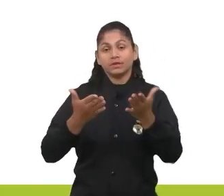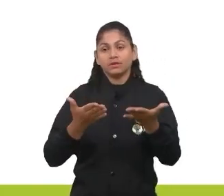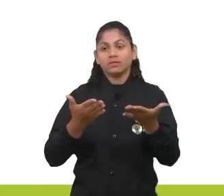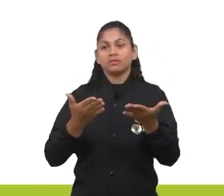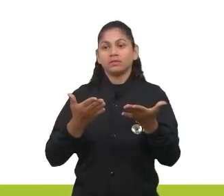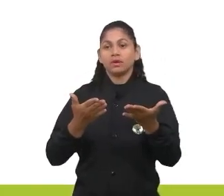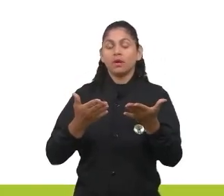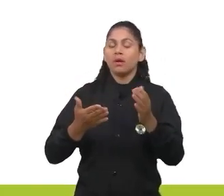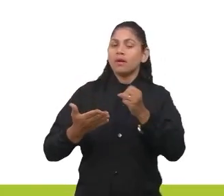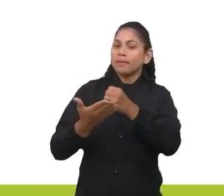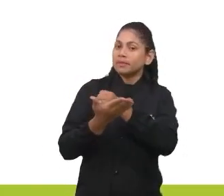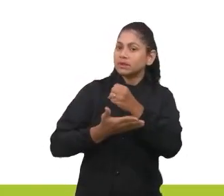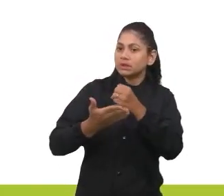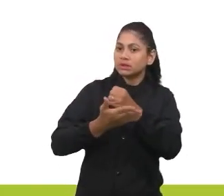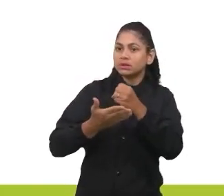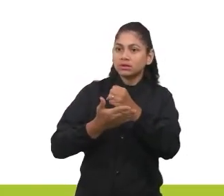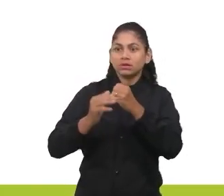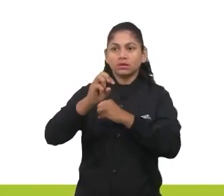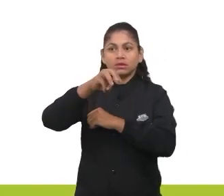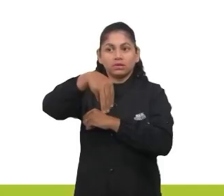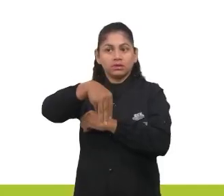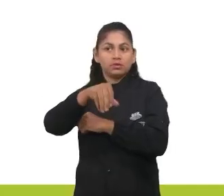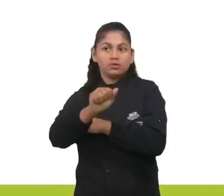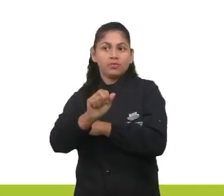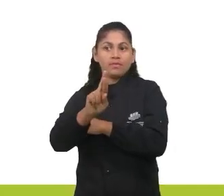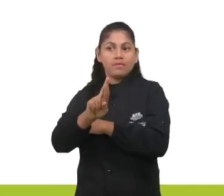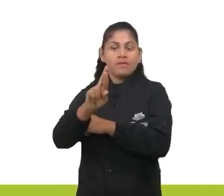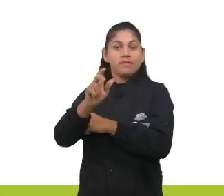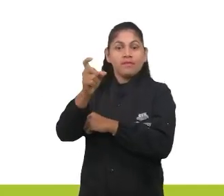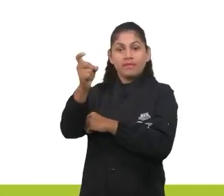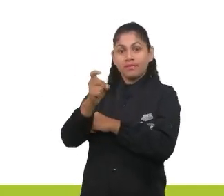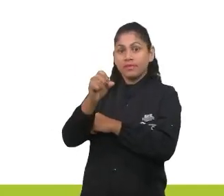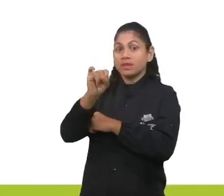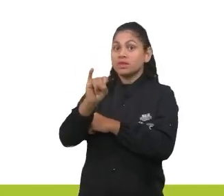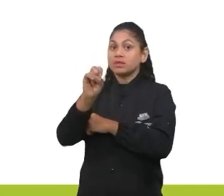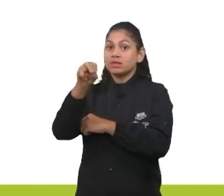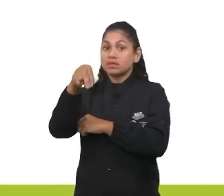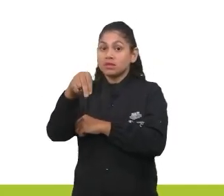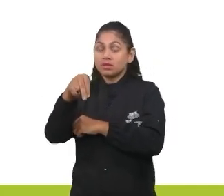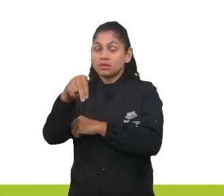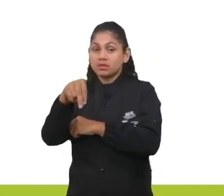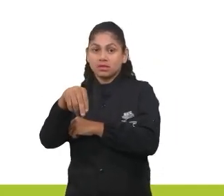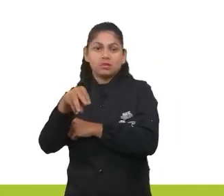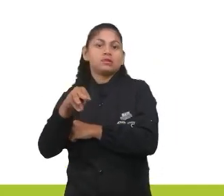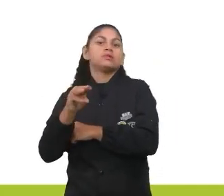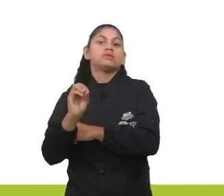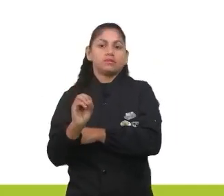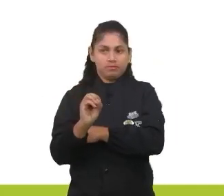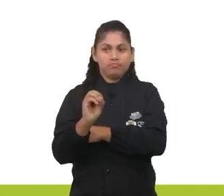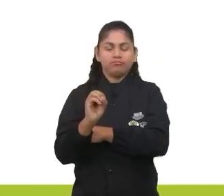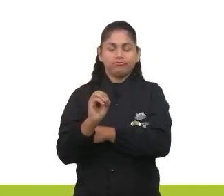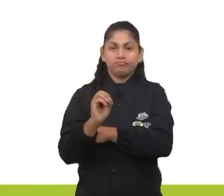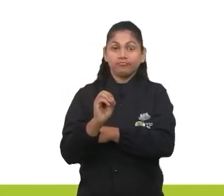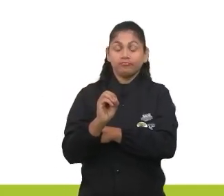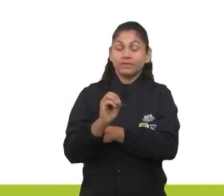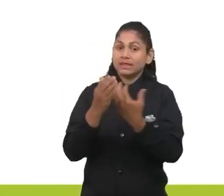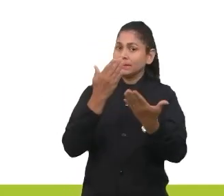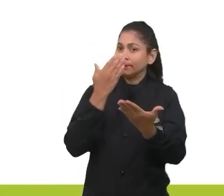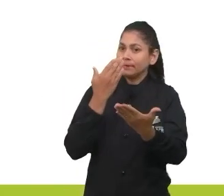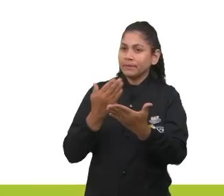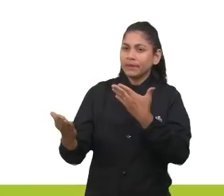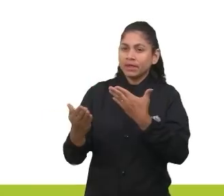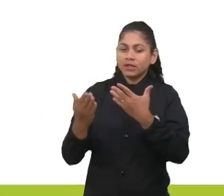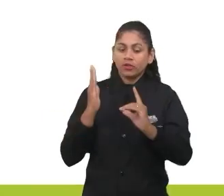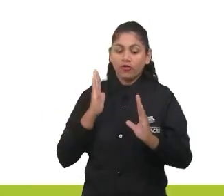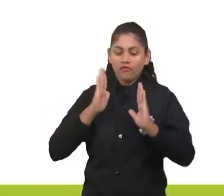do marxismo, sem perder de vista os ideais da esquerda. Então, aqui nós temos algumas